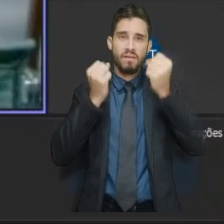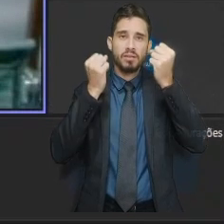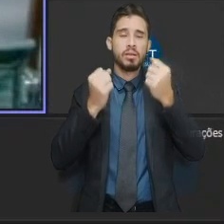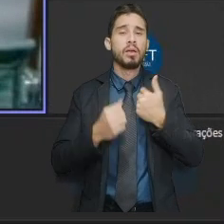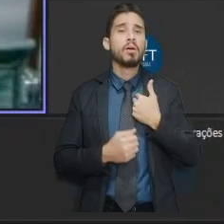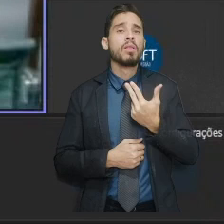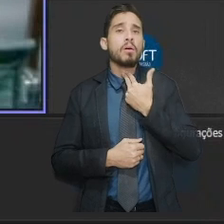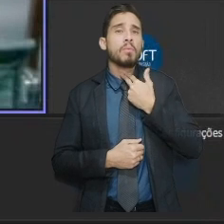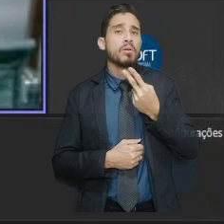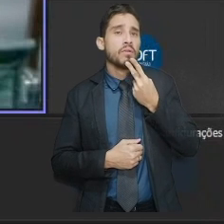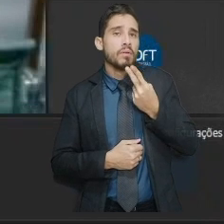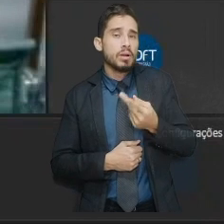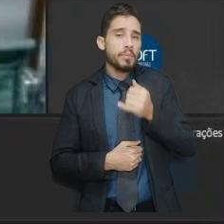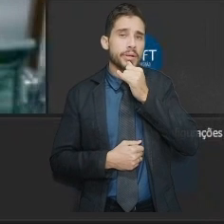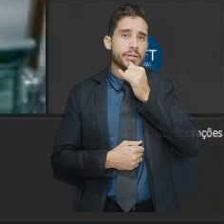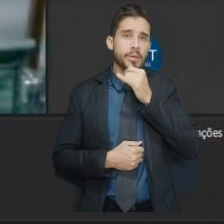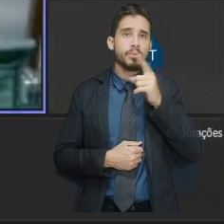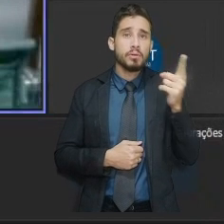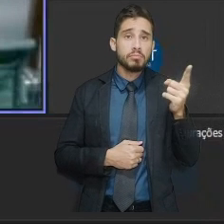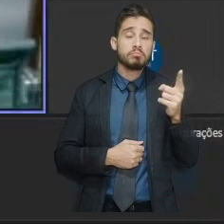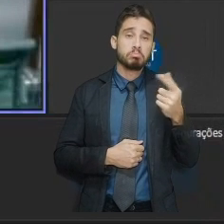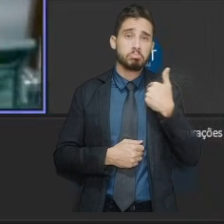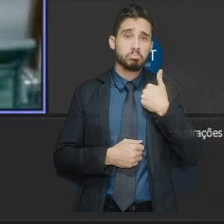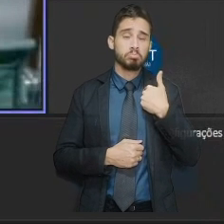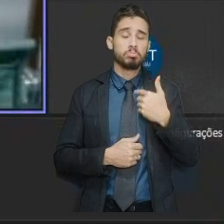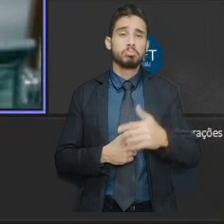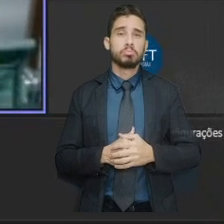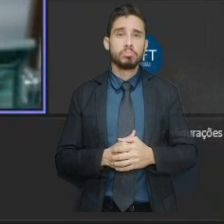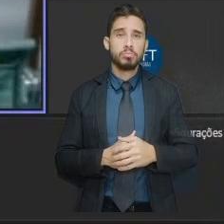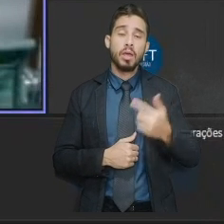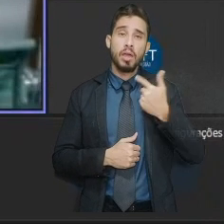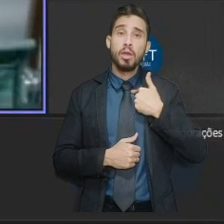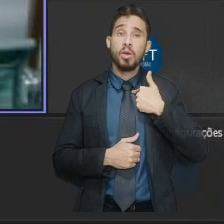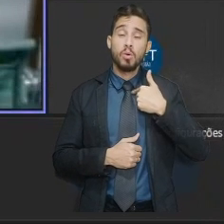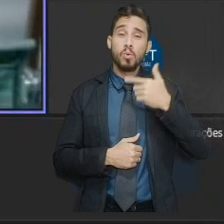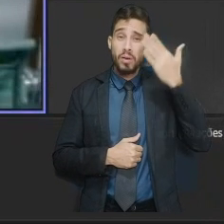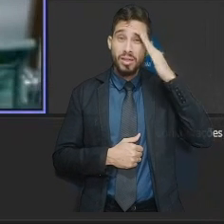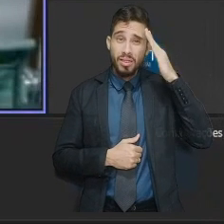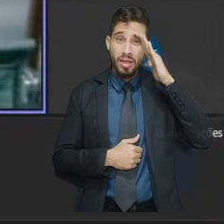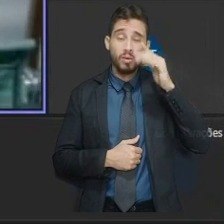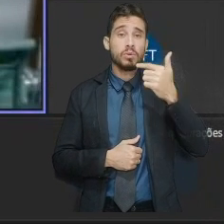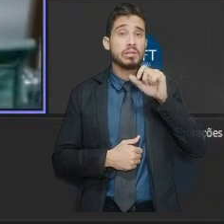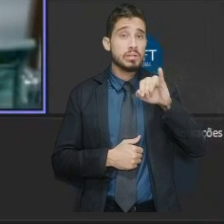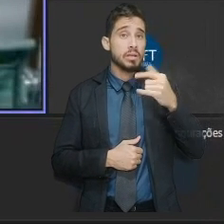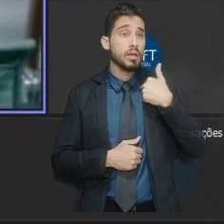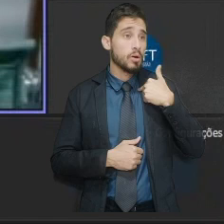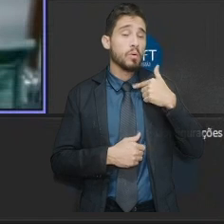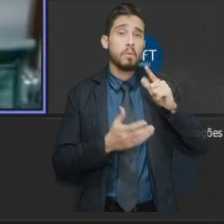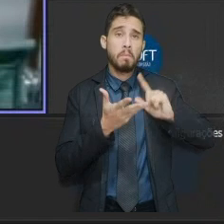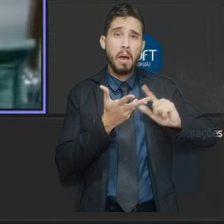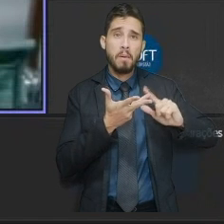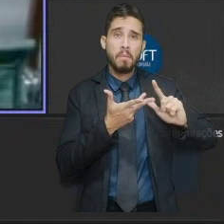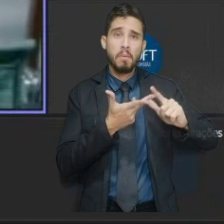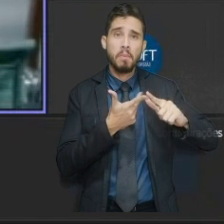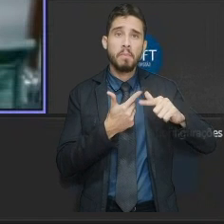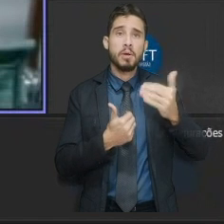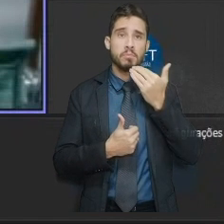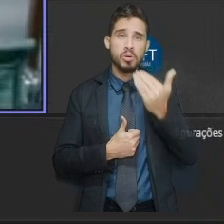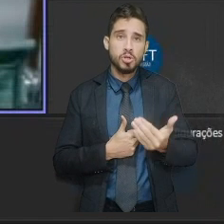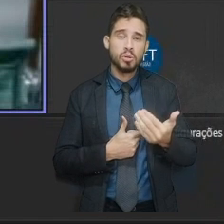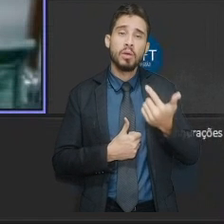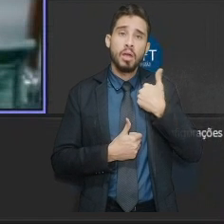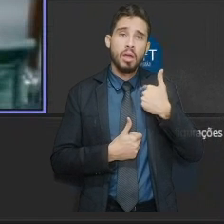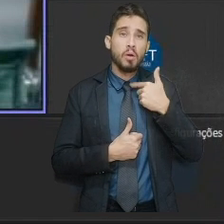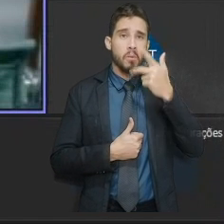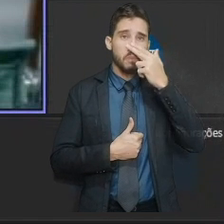que eu não posso fazer é ofender o princípio do juiz natural. Se eu entendo que se eu acolho todos esses